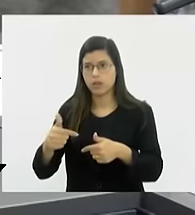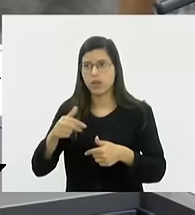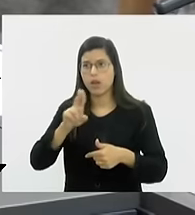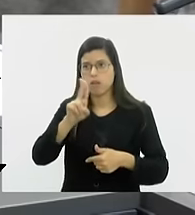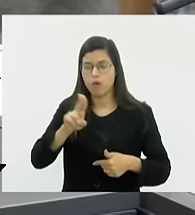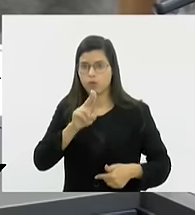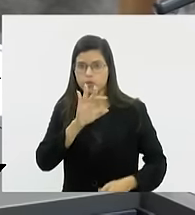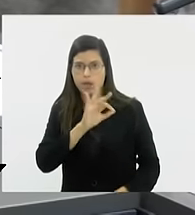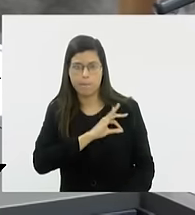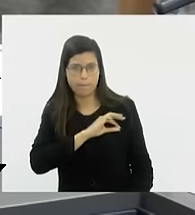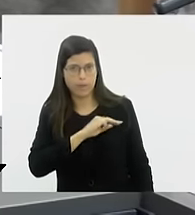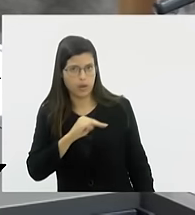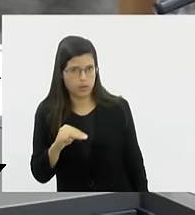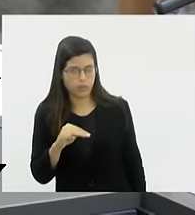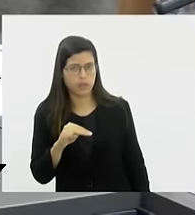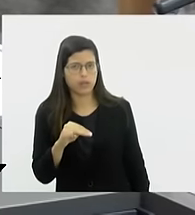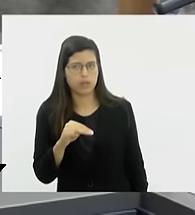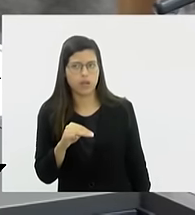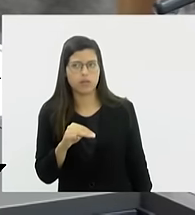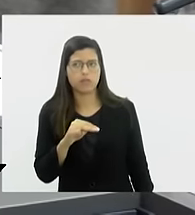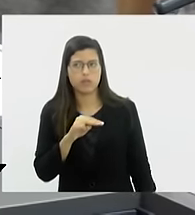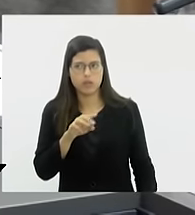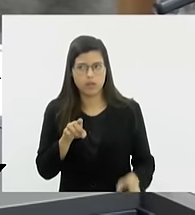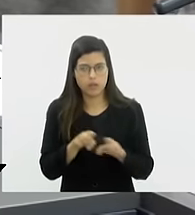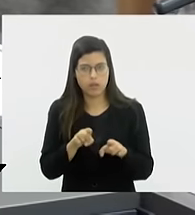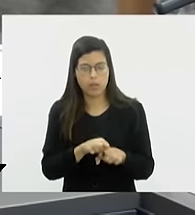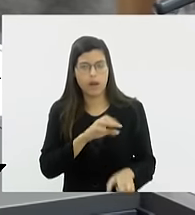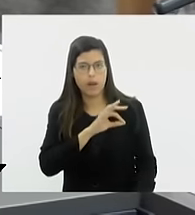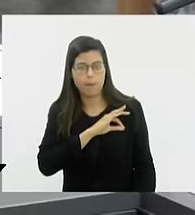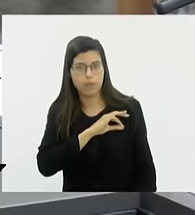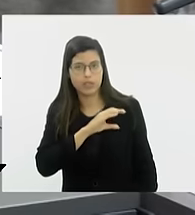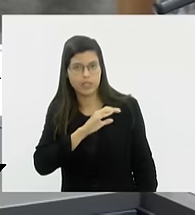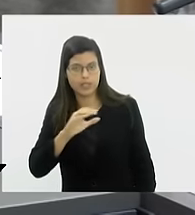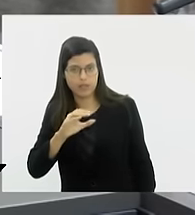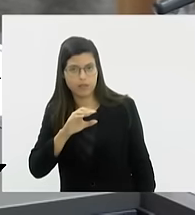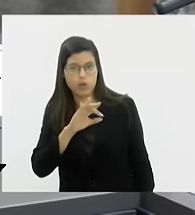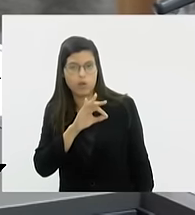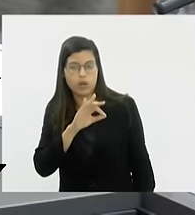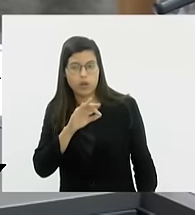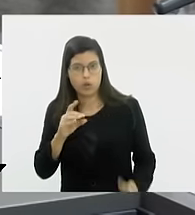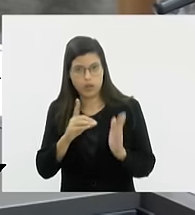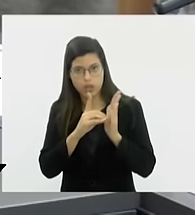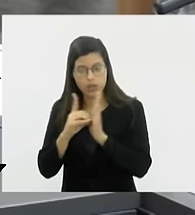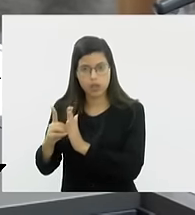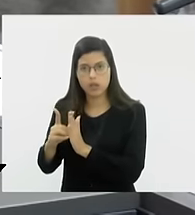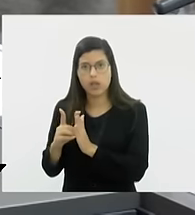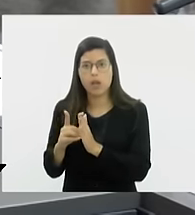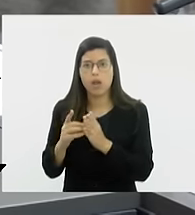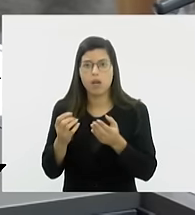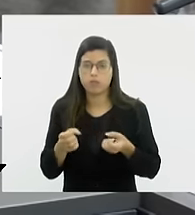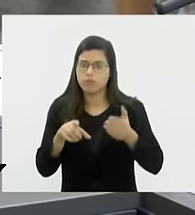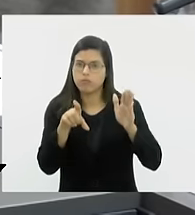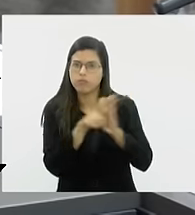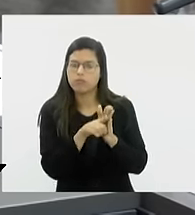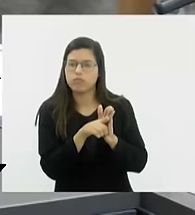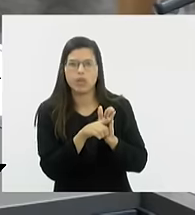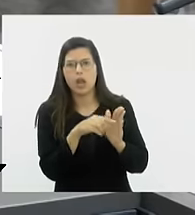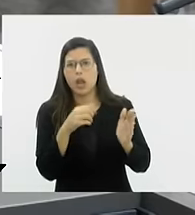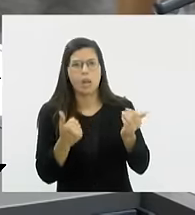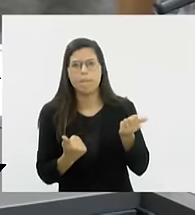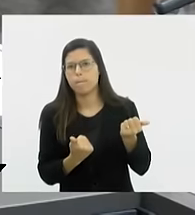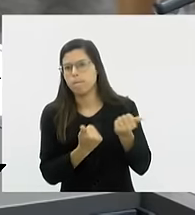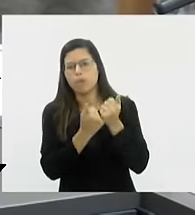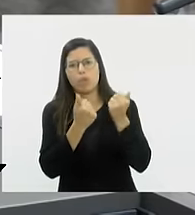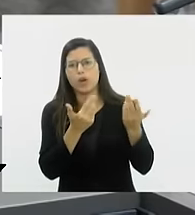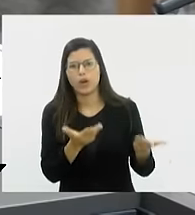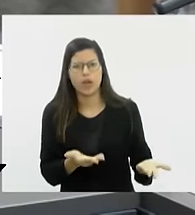PM, a Polícia Militar, a Polícia Civil e o Detran para dar legitimidade às irregularidades, porra. Porque quando